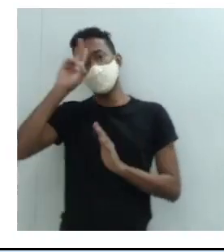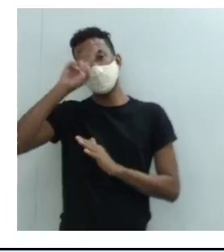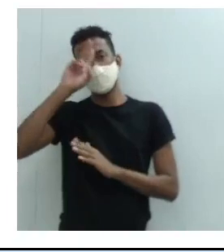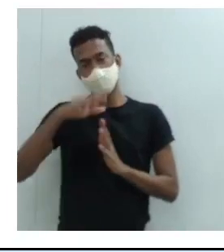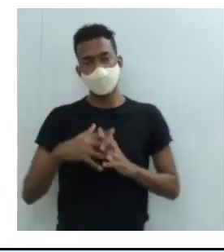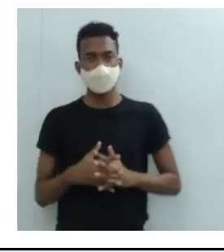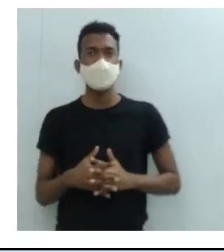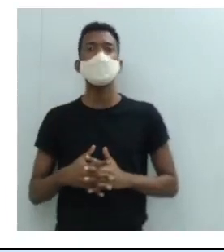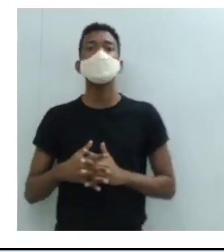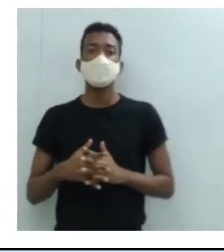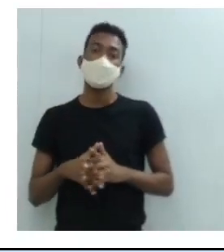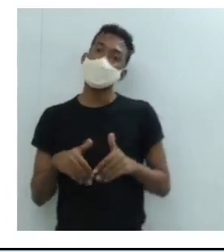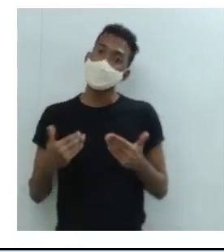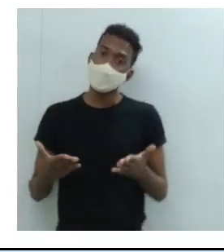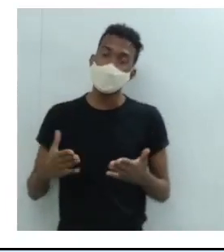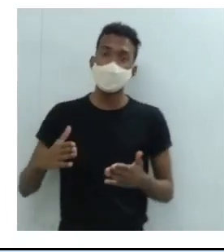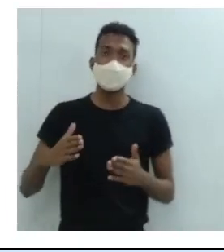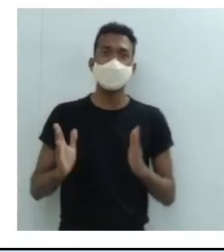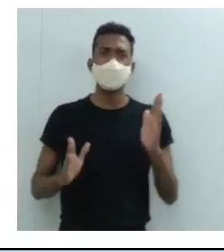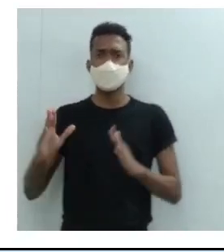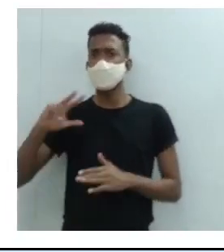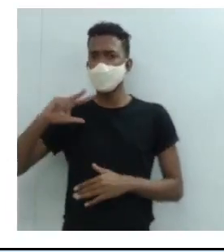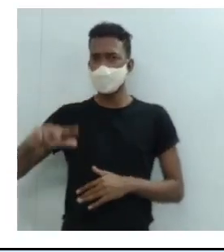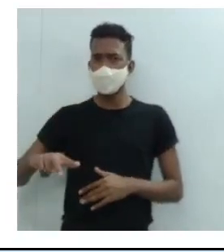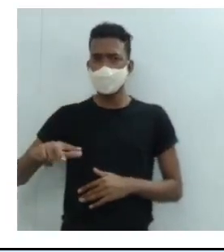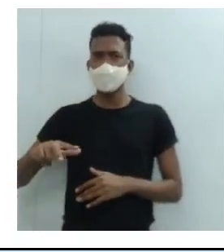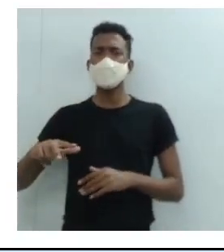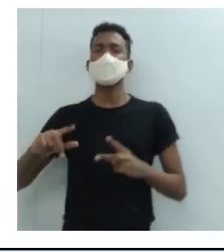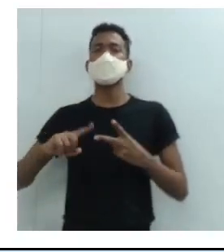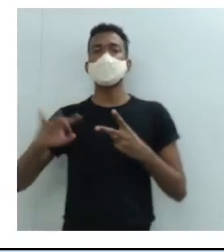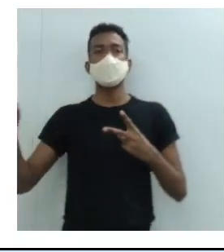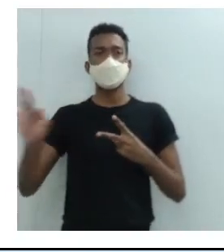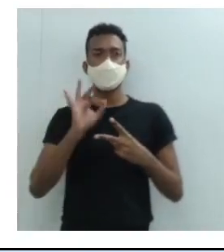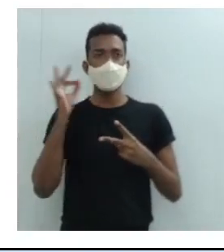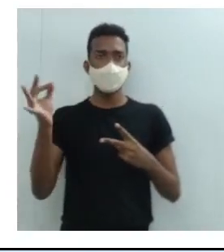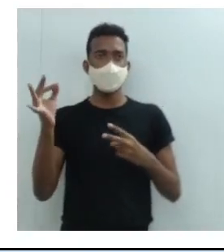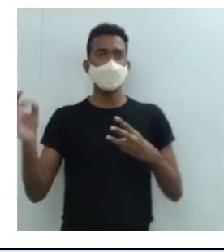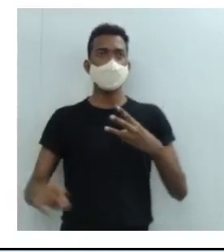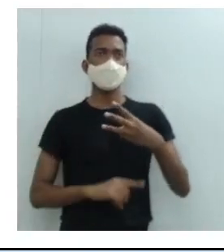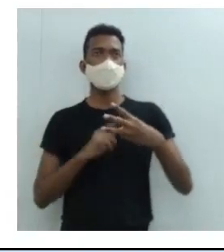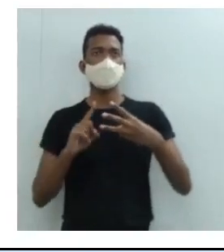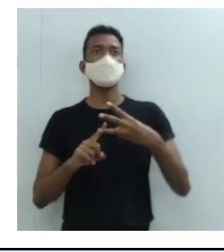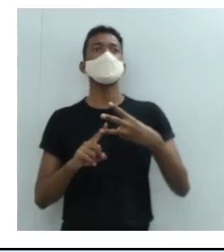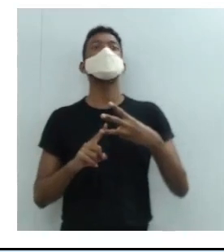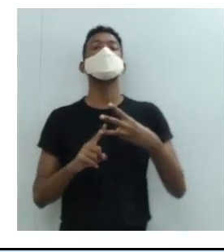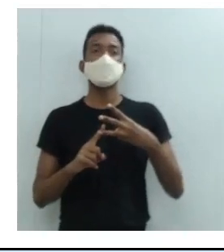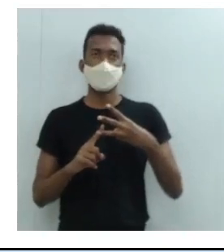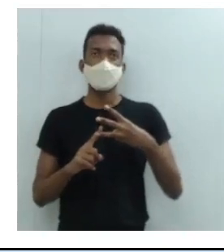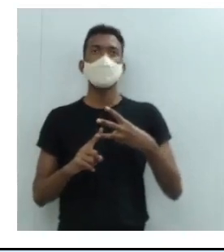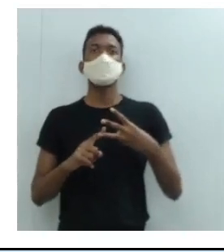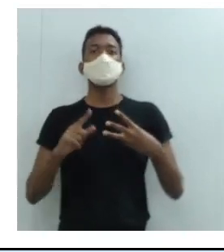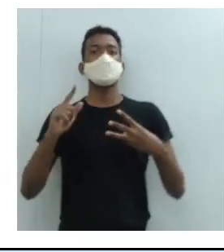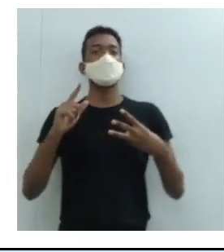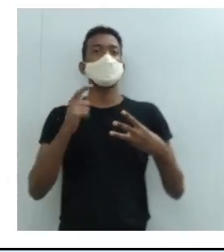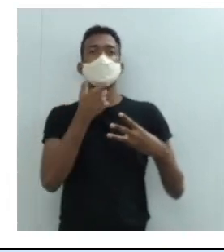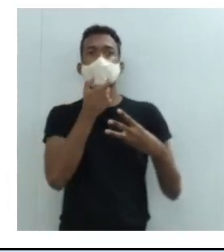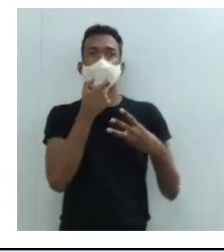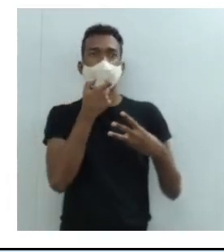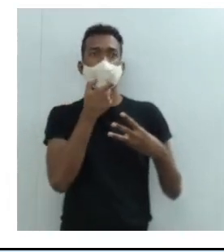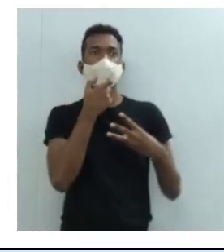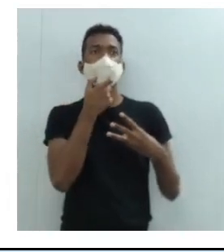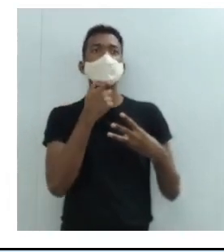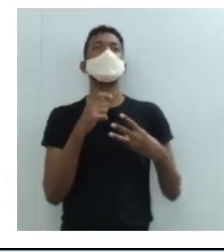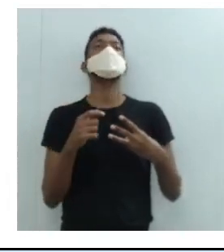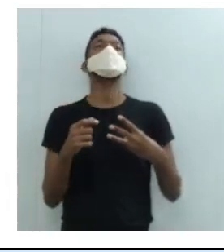Então, Portugal, França, Inglaterra formaram-se entre os